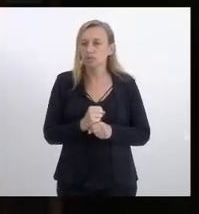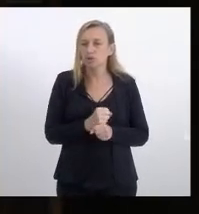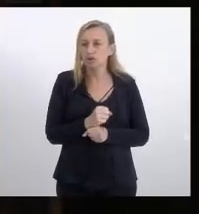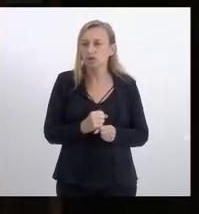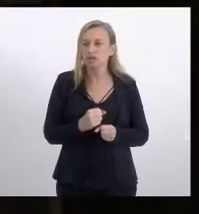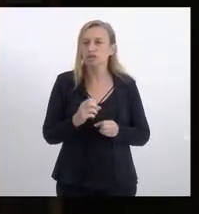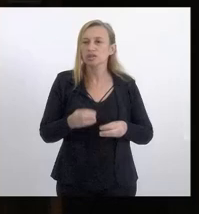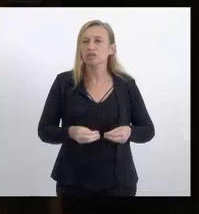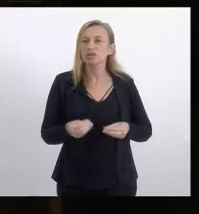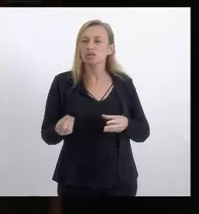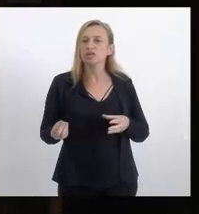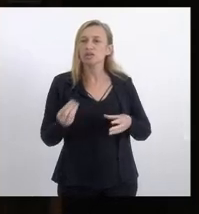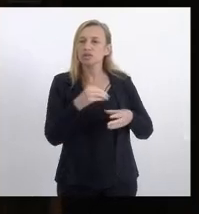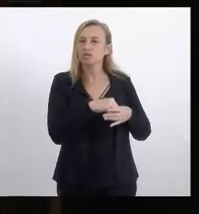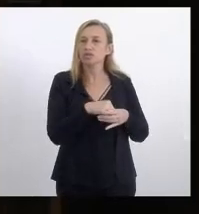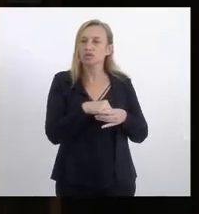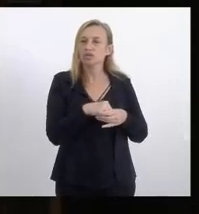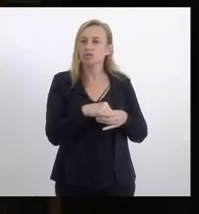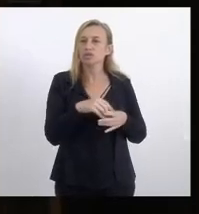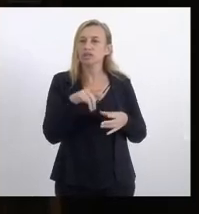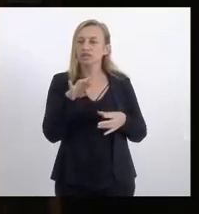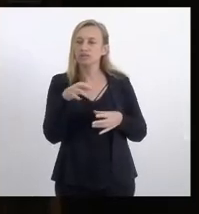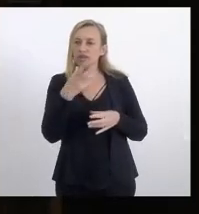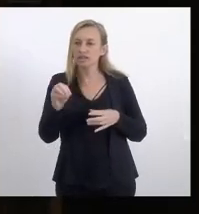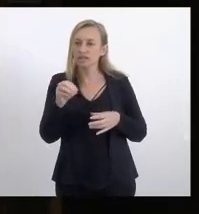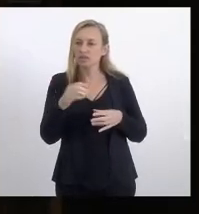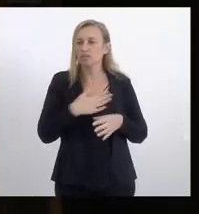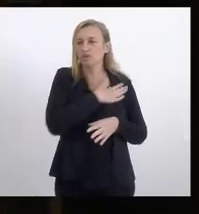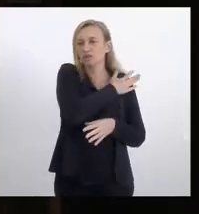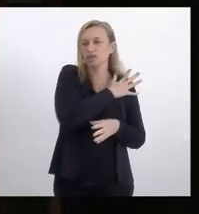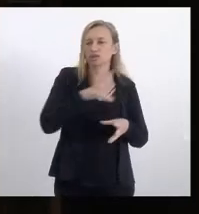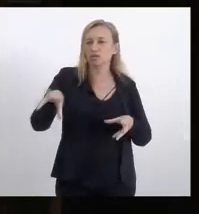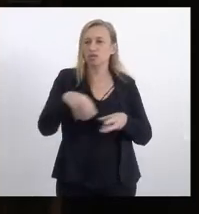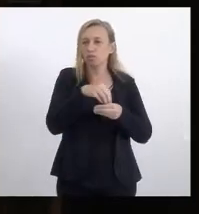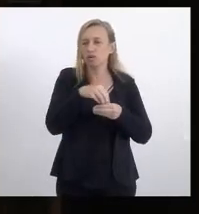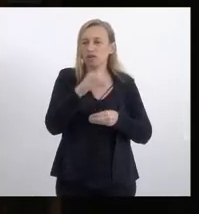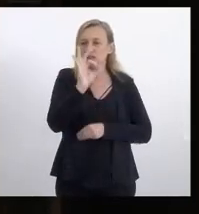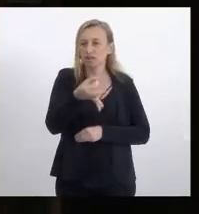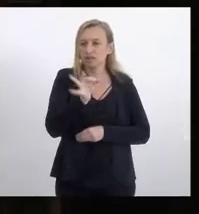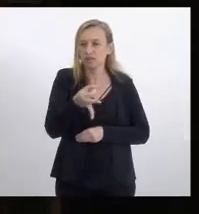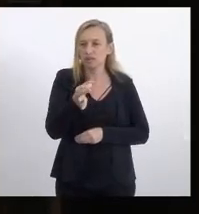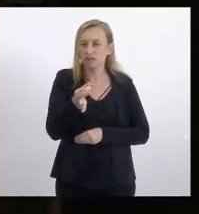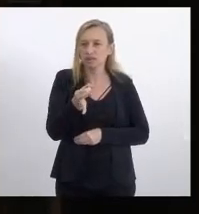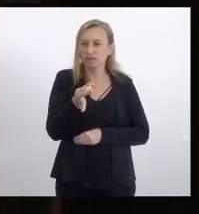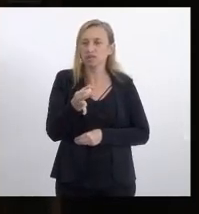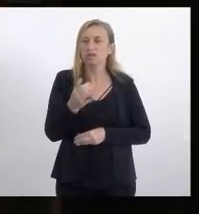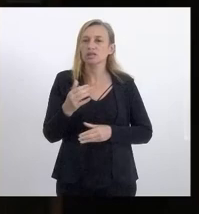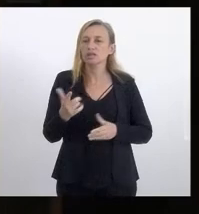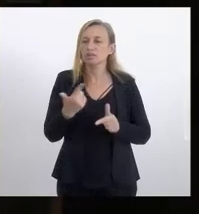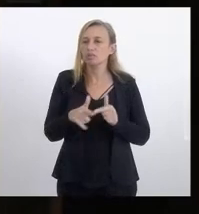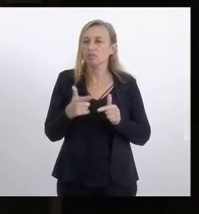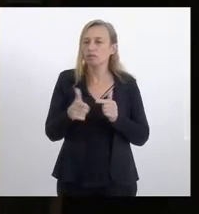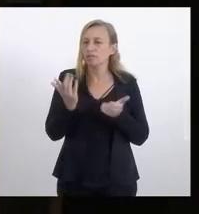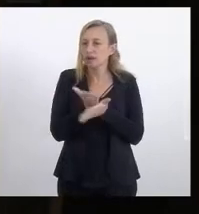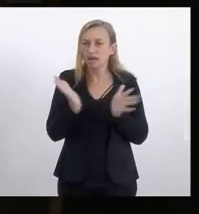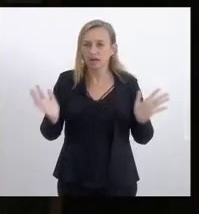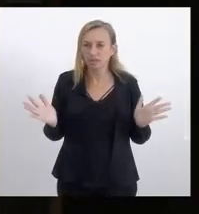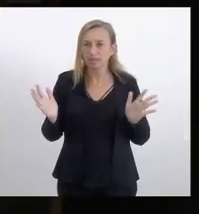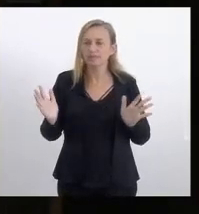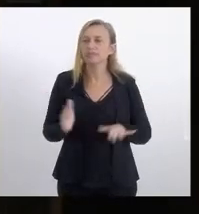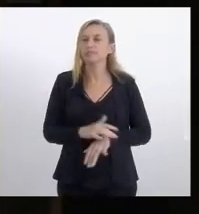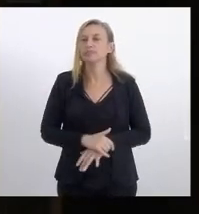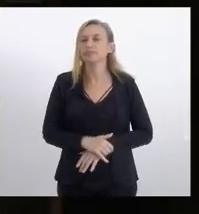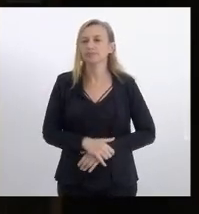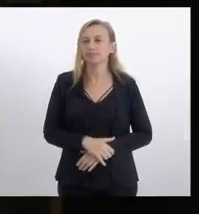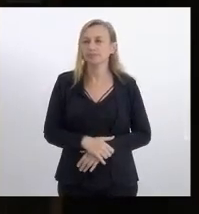colocando a gratificação de atividade militar para que seja incorporada integralmente e acabe esse problema é